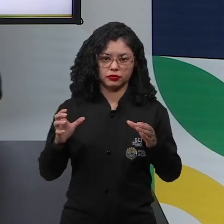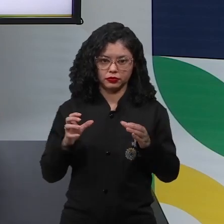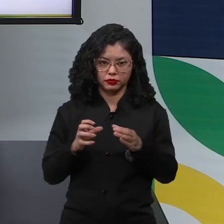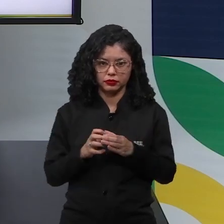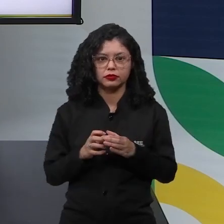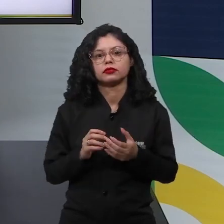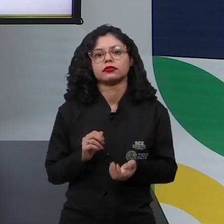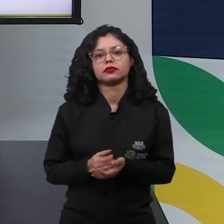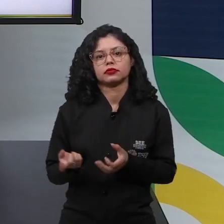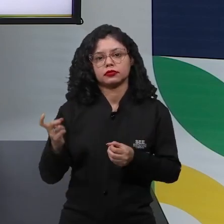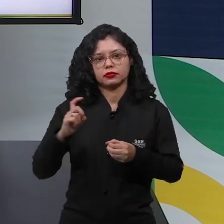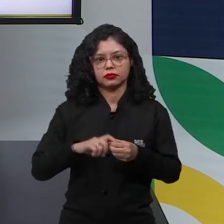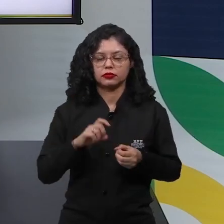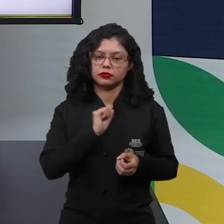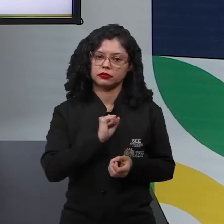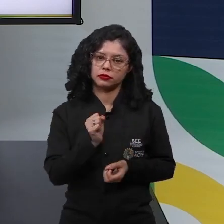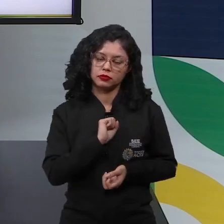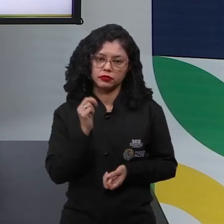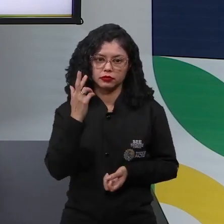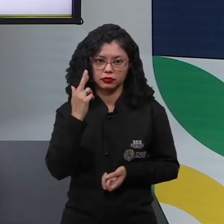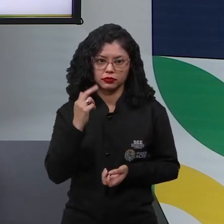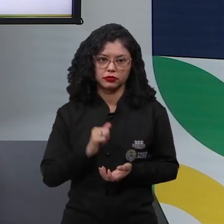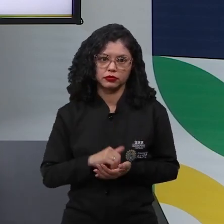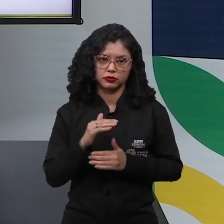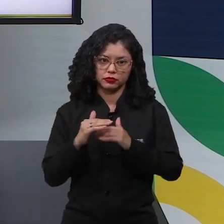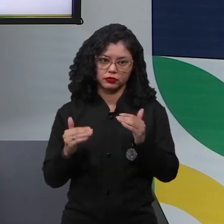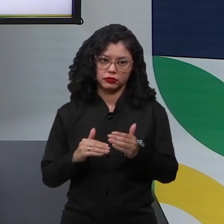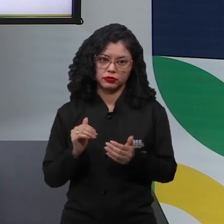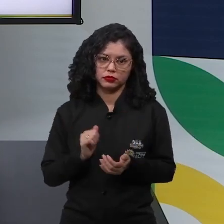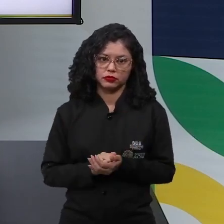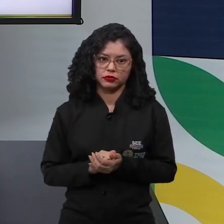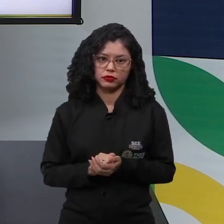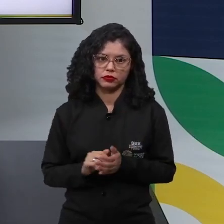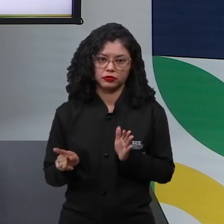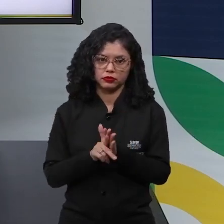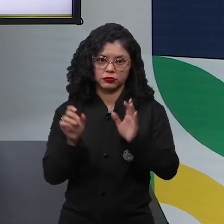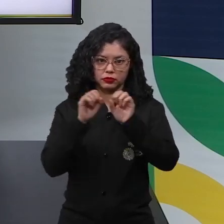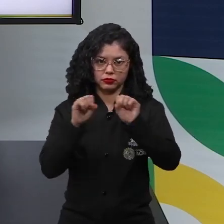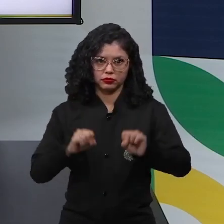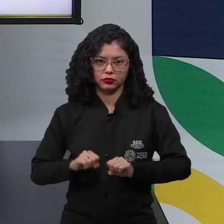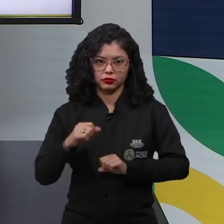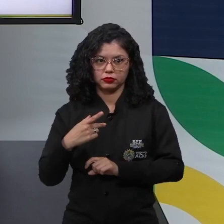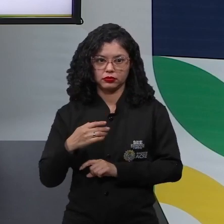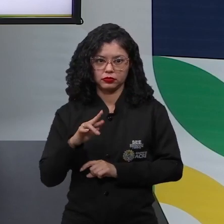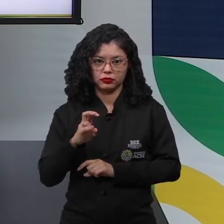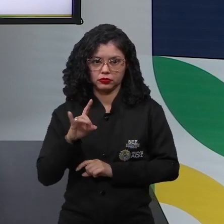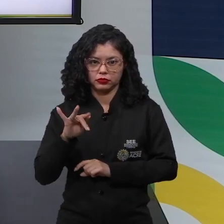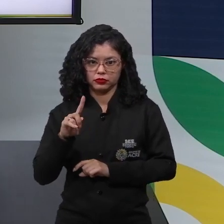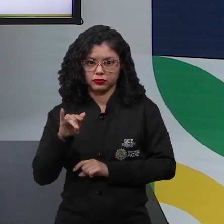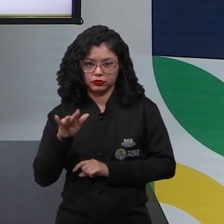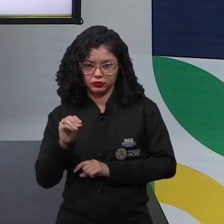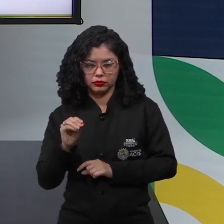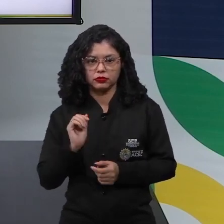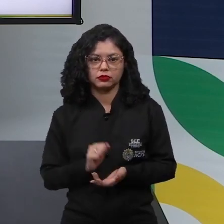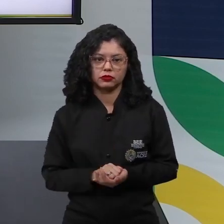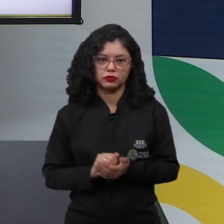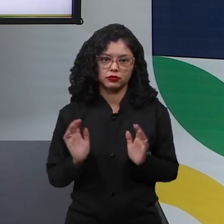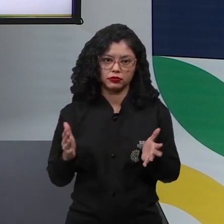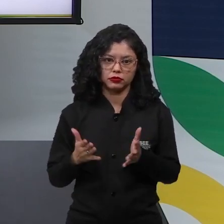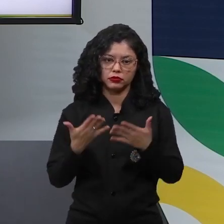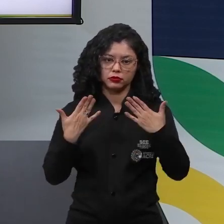O coração volta aos batimentos normais, isso tudo é condicionado pelo sistema parasimpático. Estimula